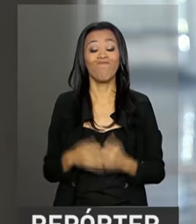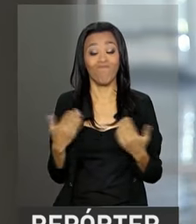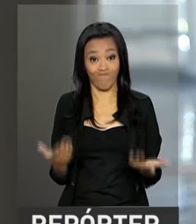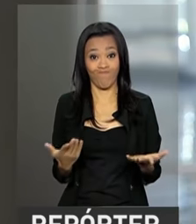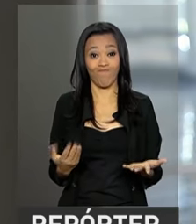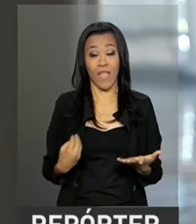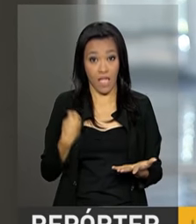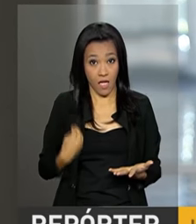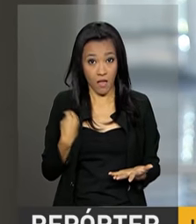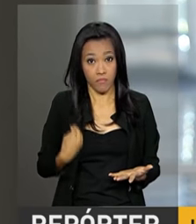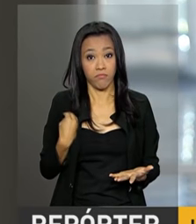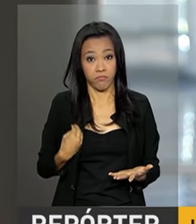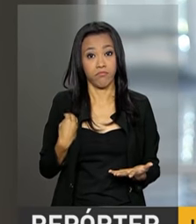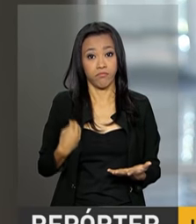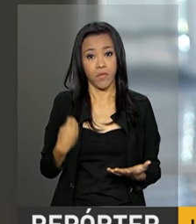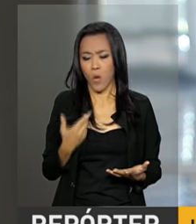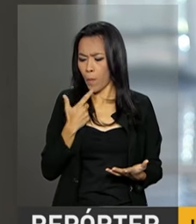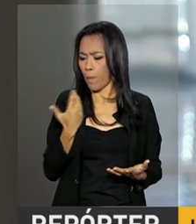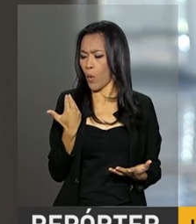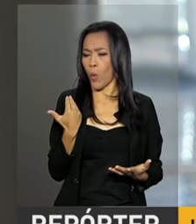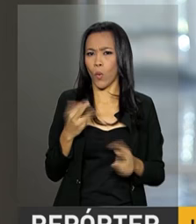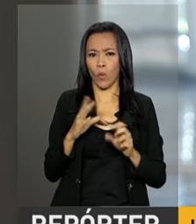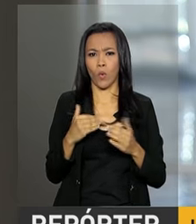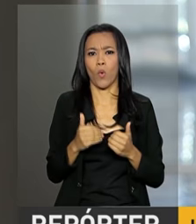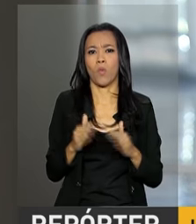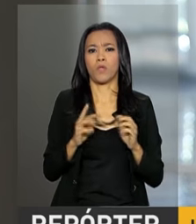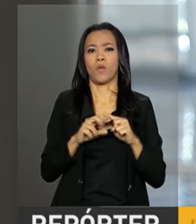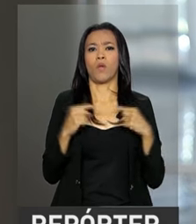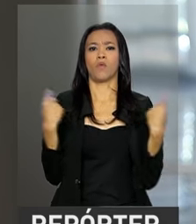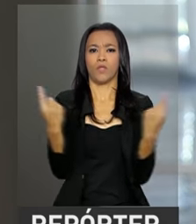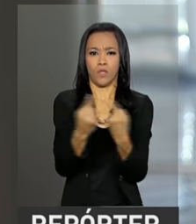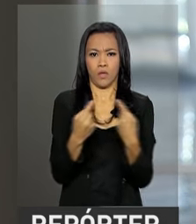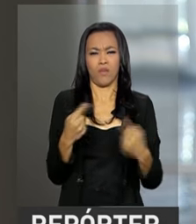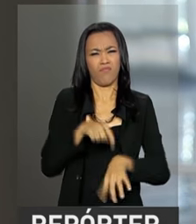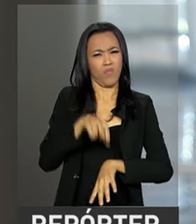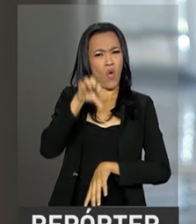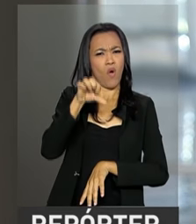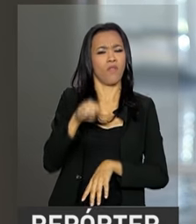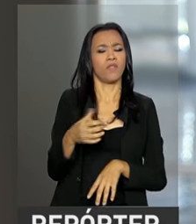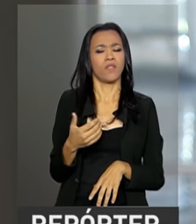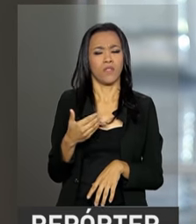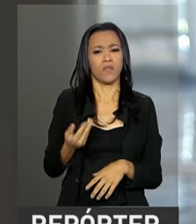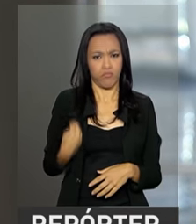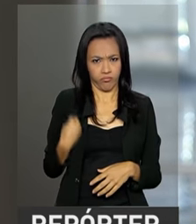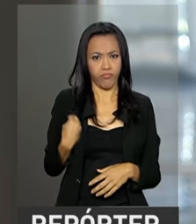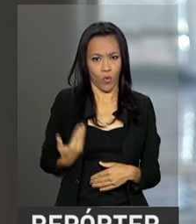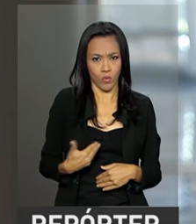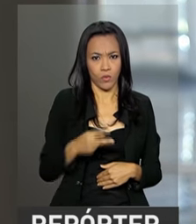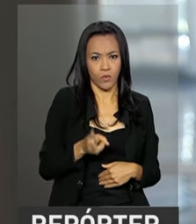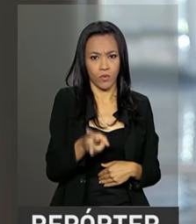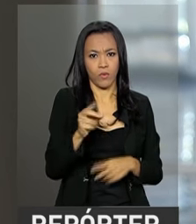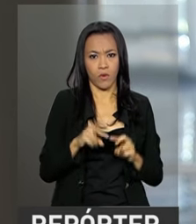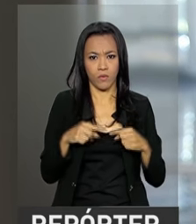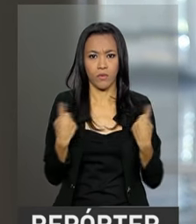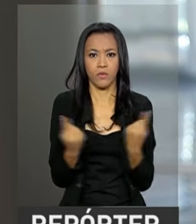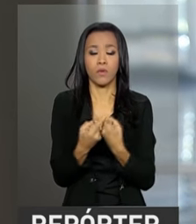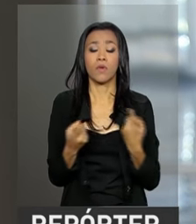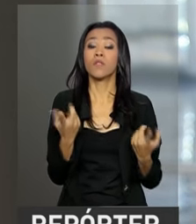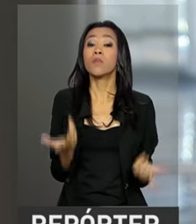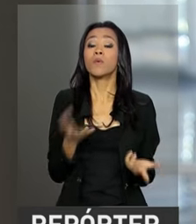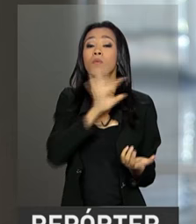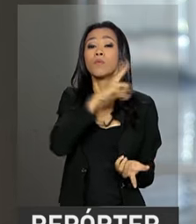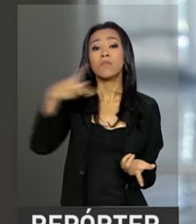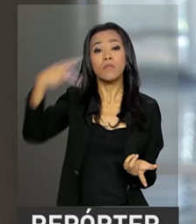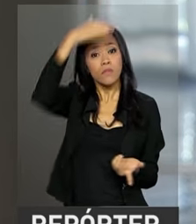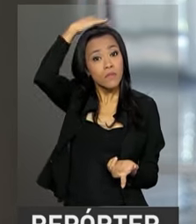segue acontecendo começou agora há pouco depois das 9 horas da manhã ela segue acontecendo neste momento o presidente michel temer ele